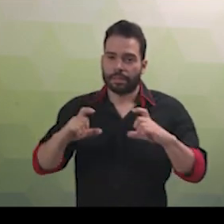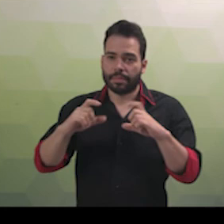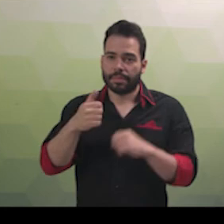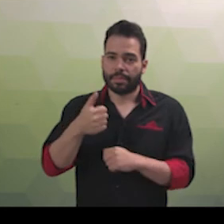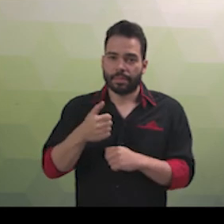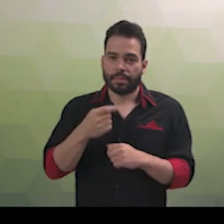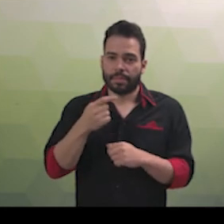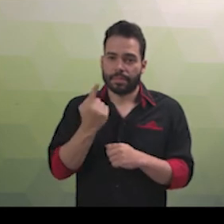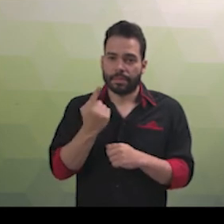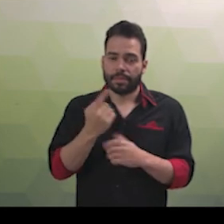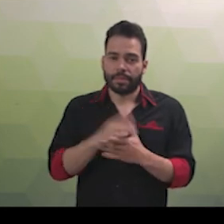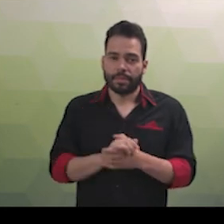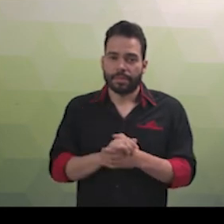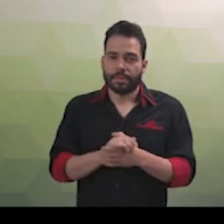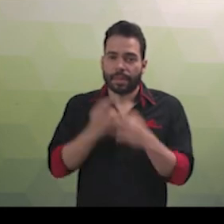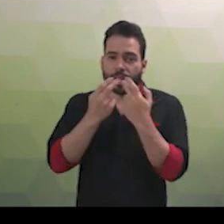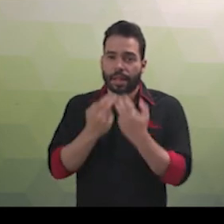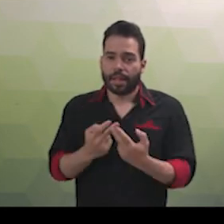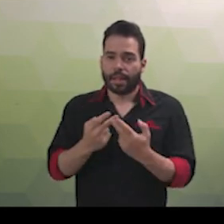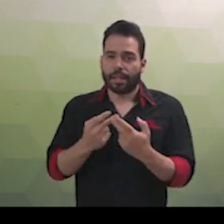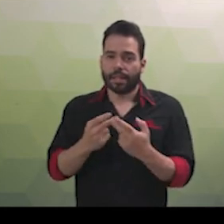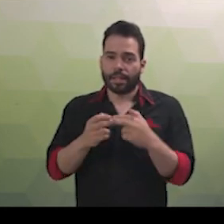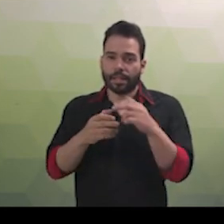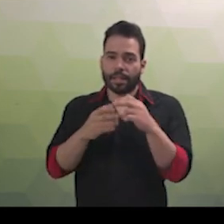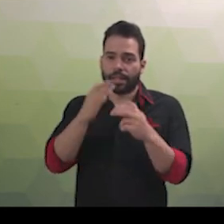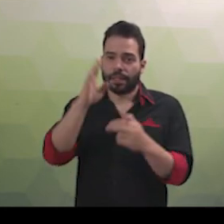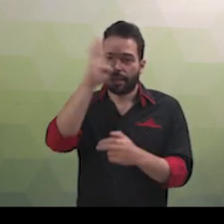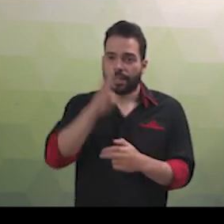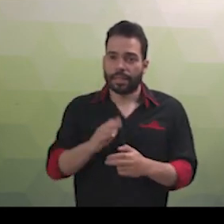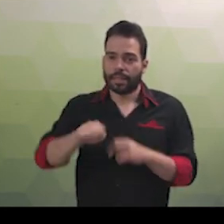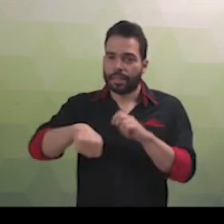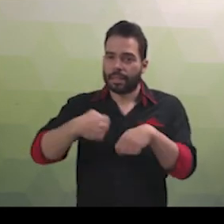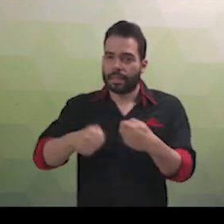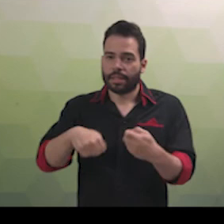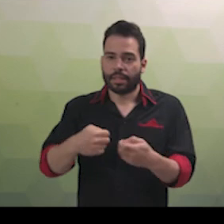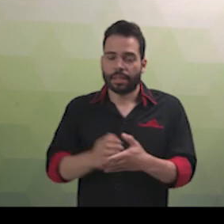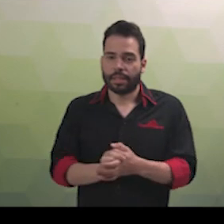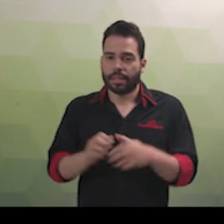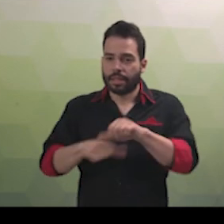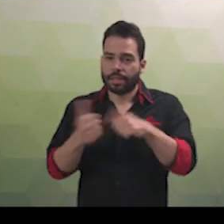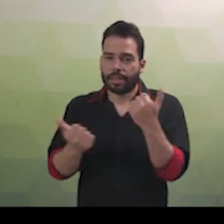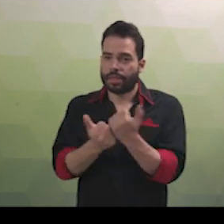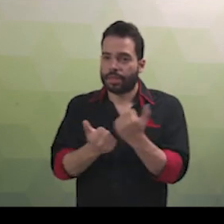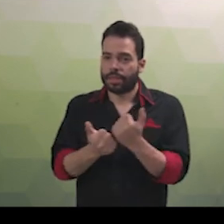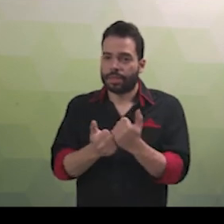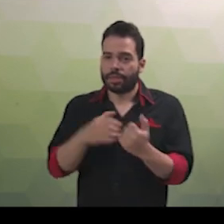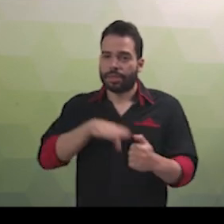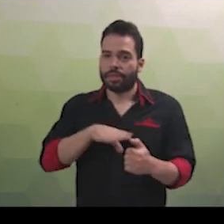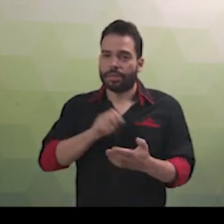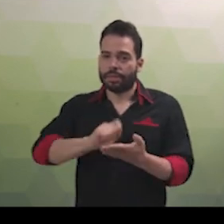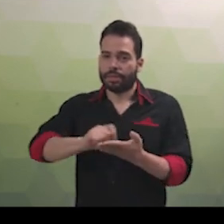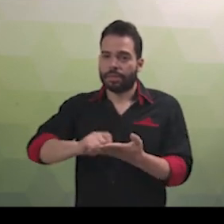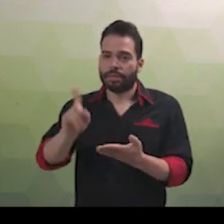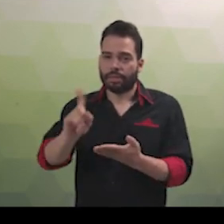Parágrafo único. A língua brasileira de sinais, Libras, não poderá substituir a modalidade escrita da